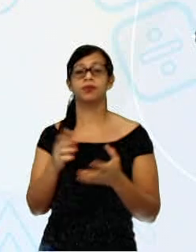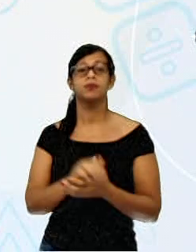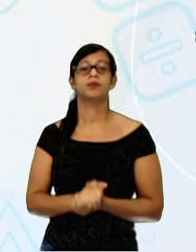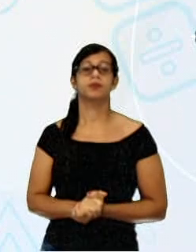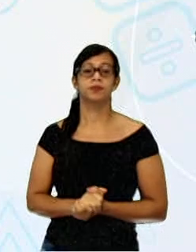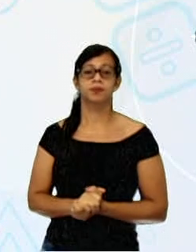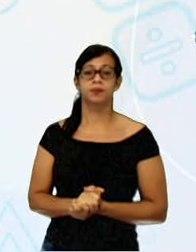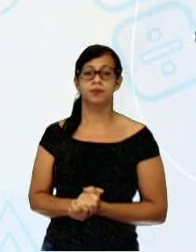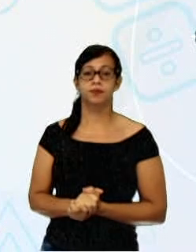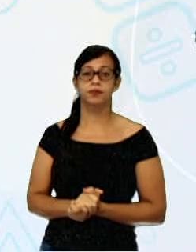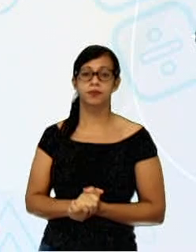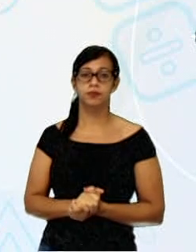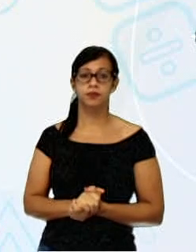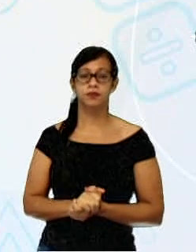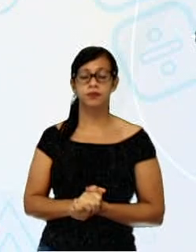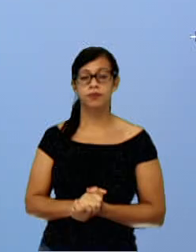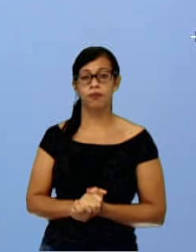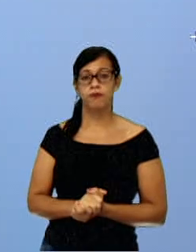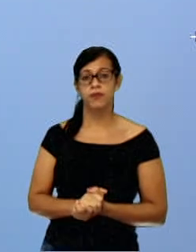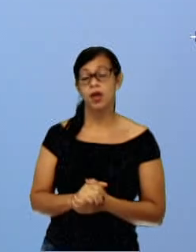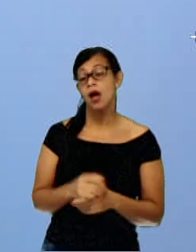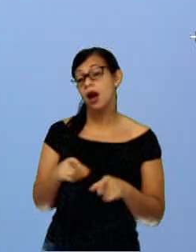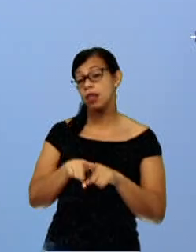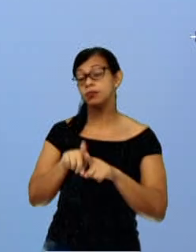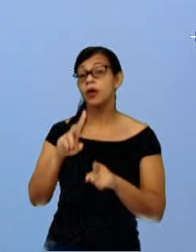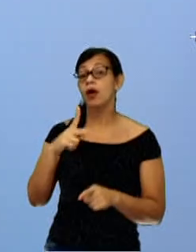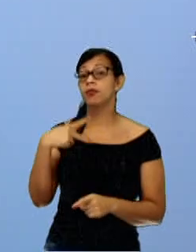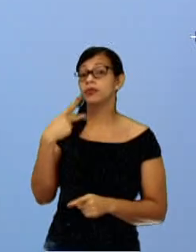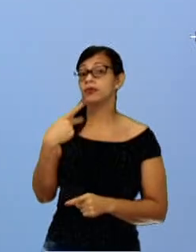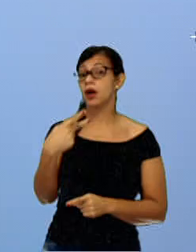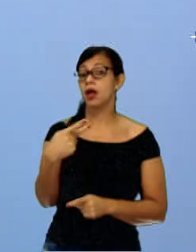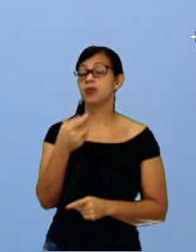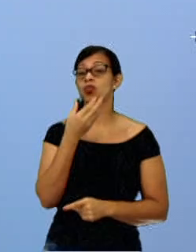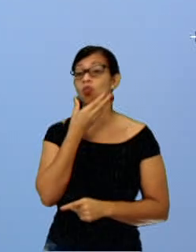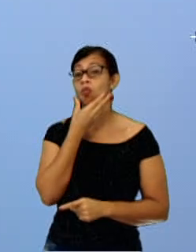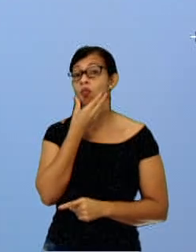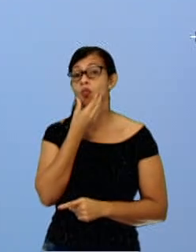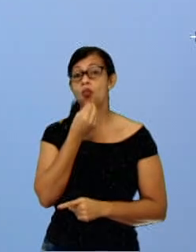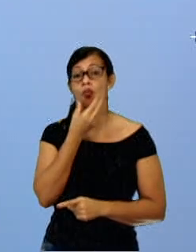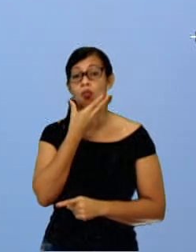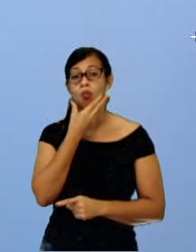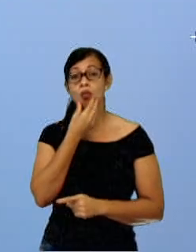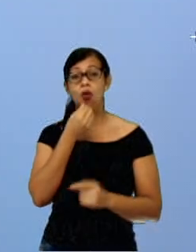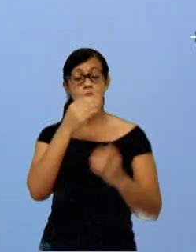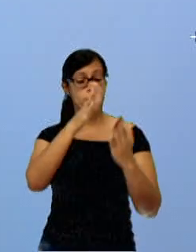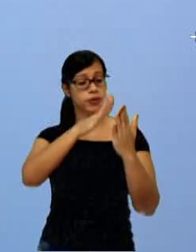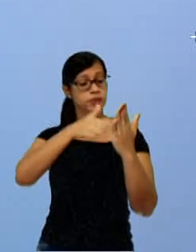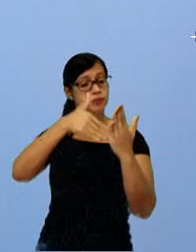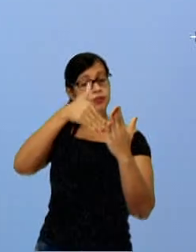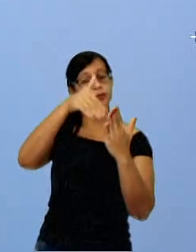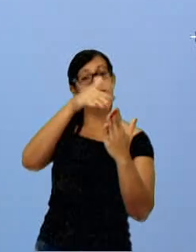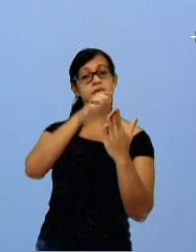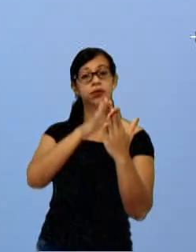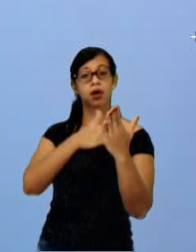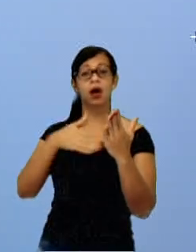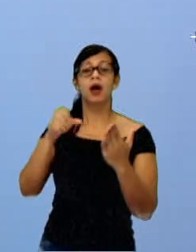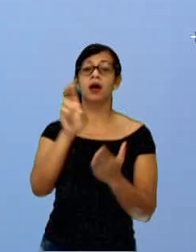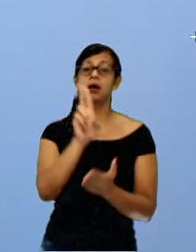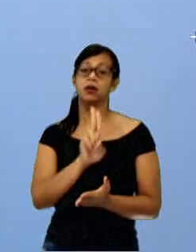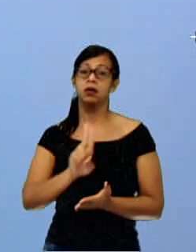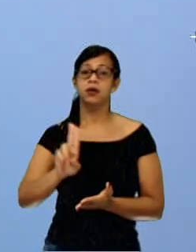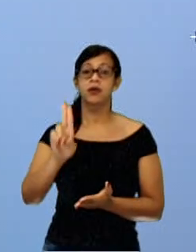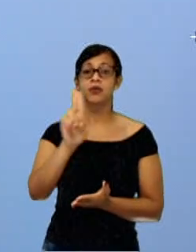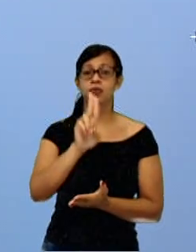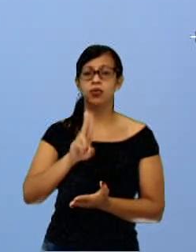China. Agora a gente vai falar um pouquinho sobre um pintor, né, brasileiro que costuma usar bastante,